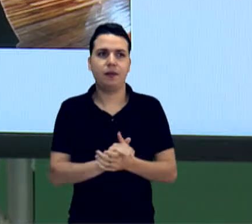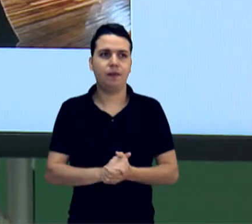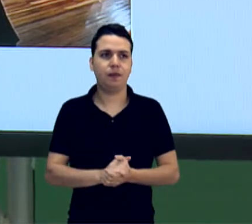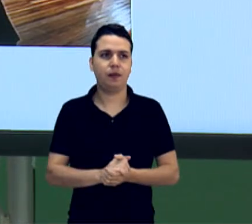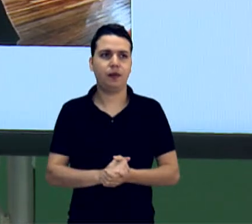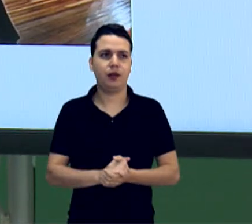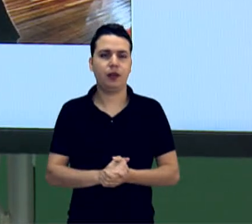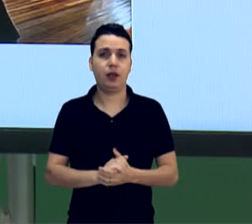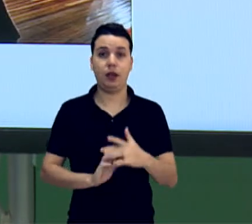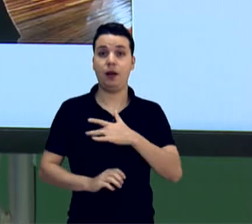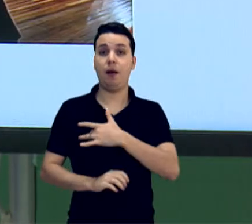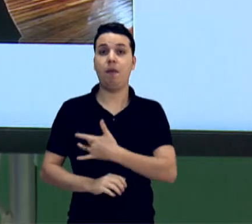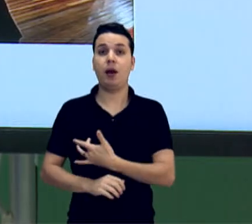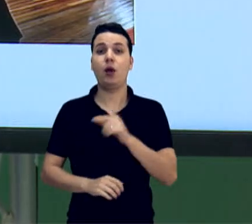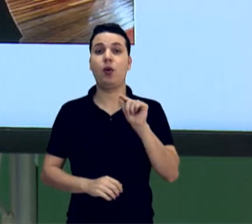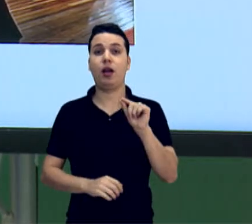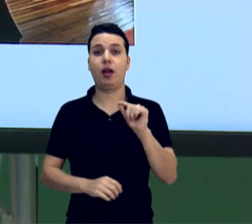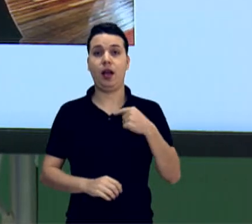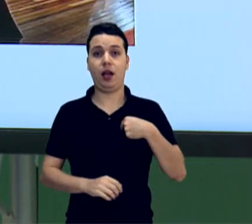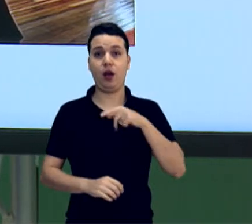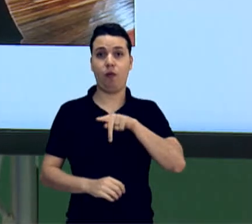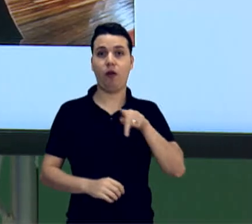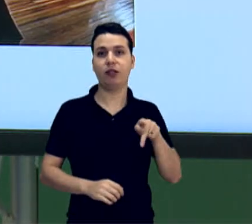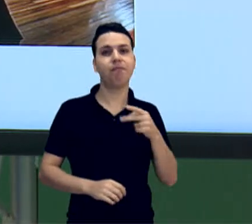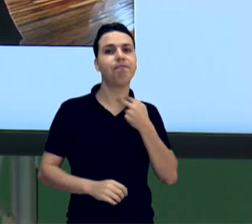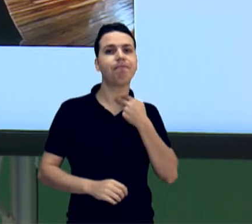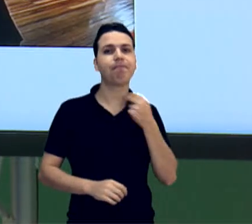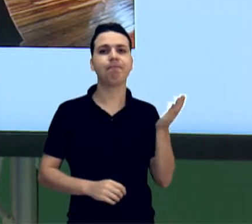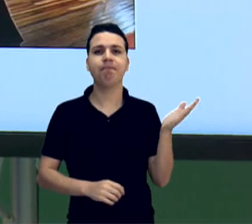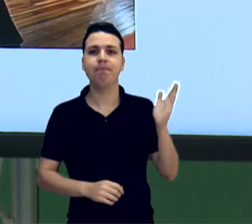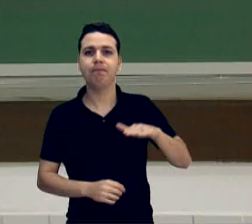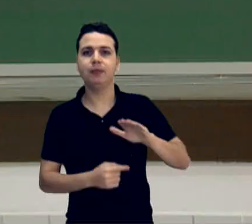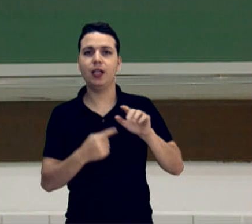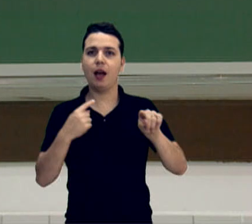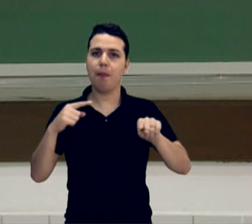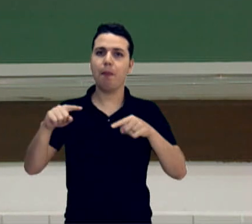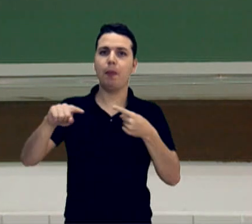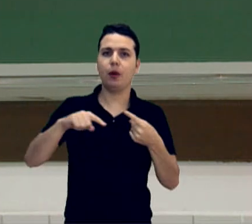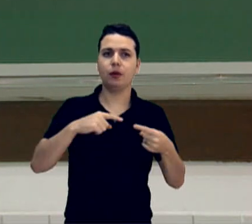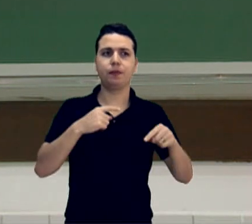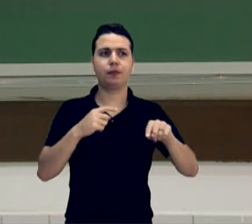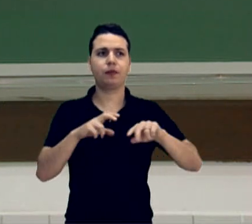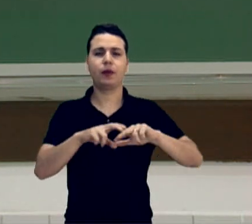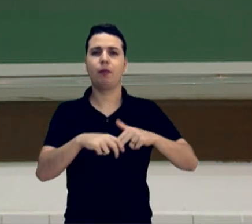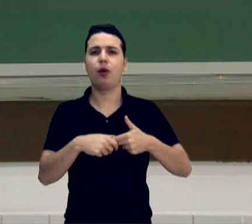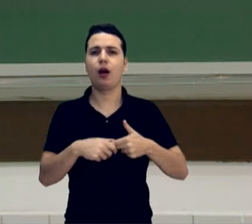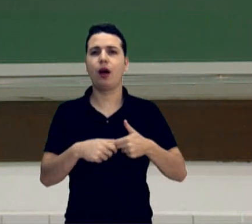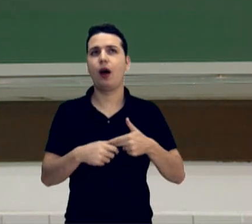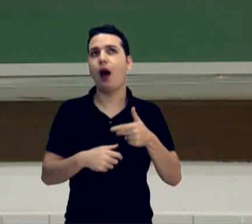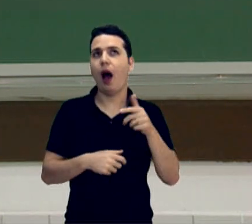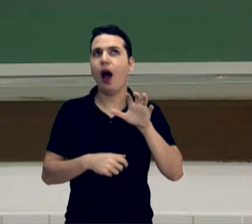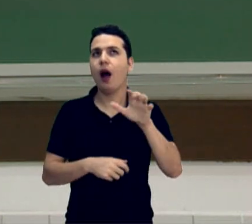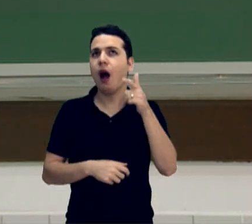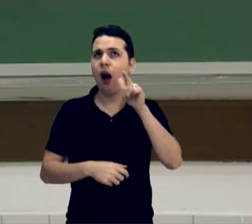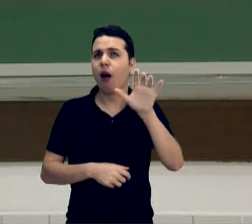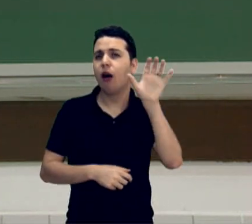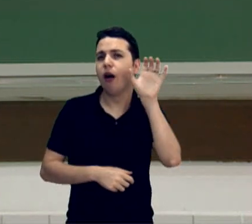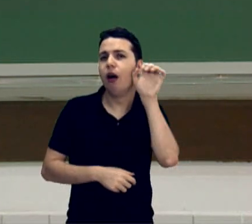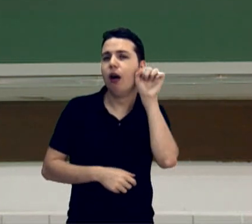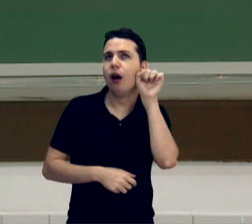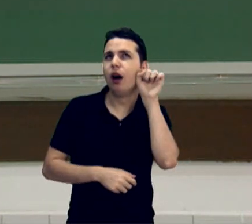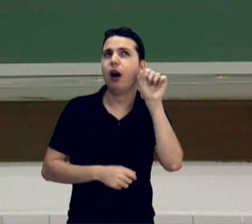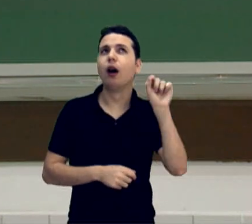uma pena, gente, que a prof não pode trazer música para vocês agora, nesse momento, para que a gente, de ouvido, consiga identificar